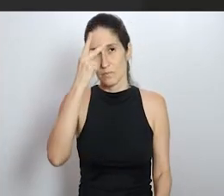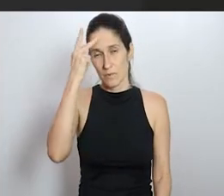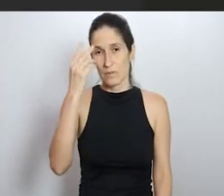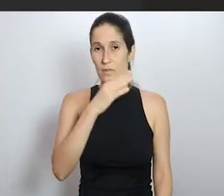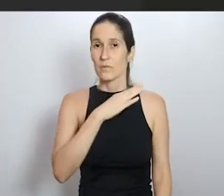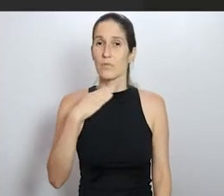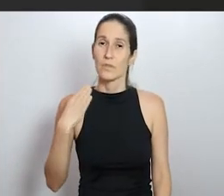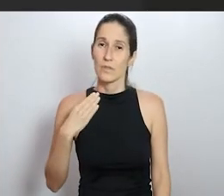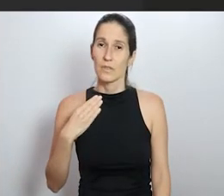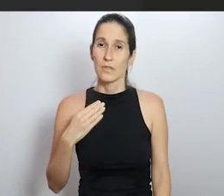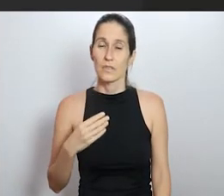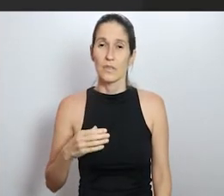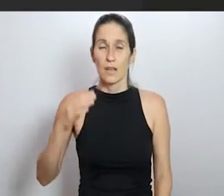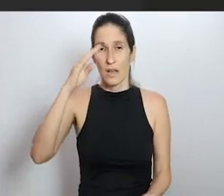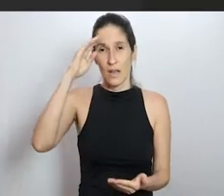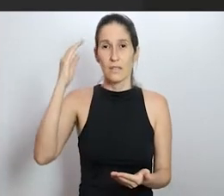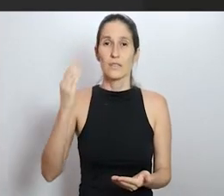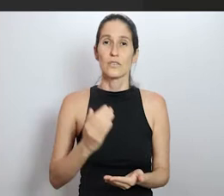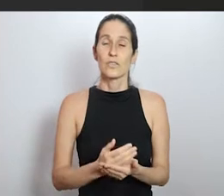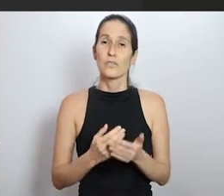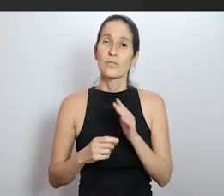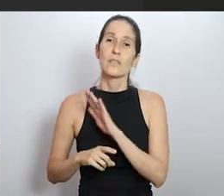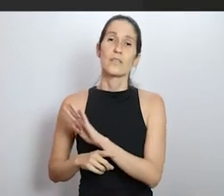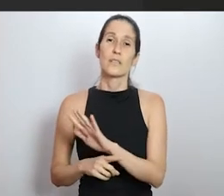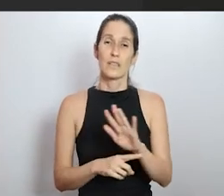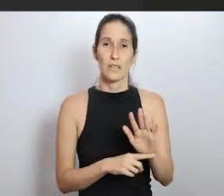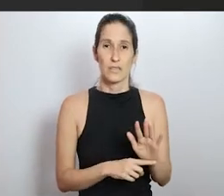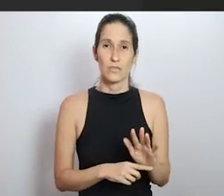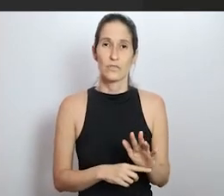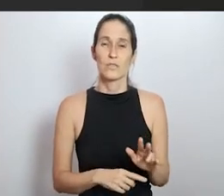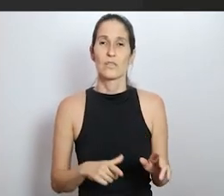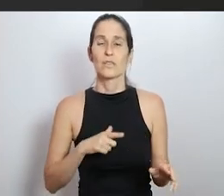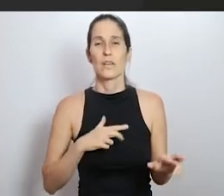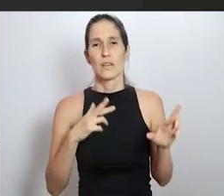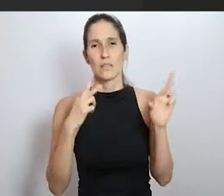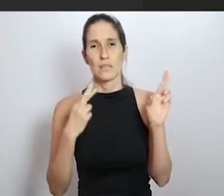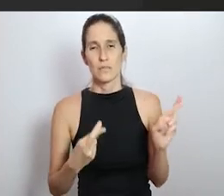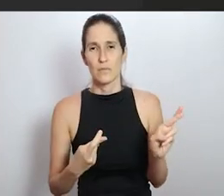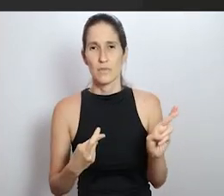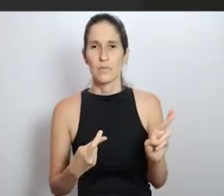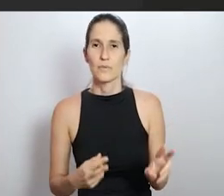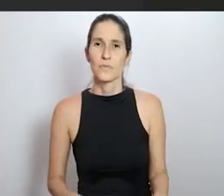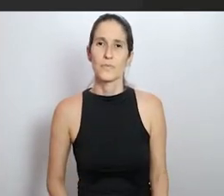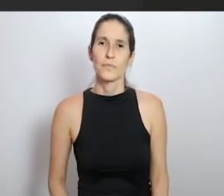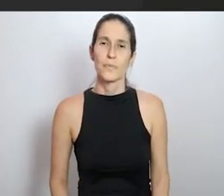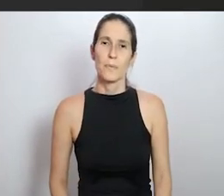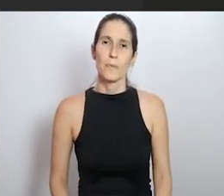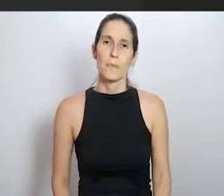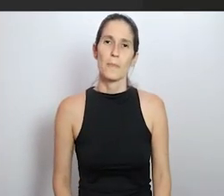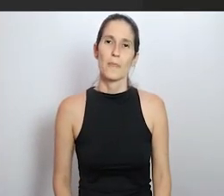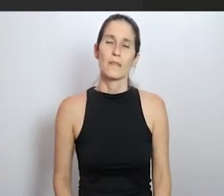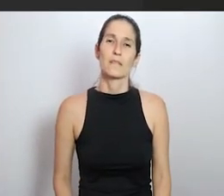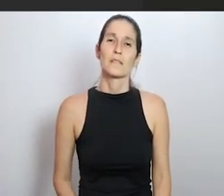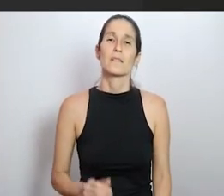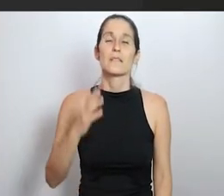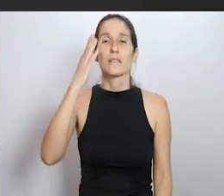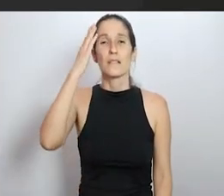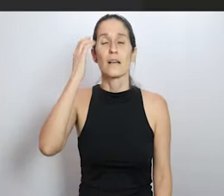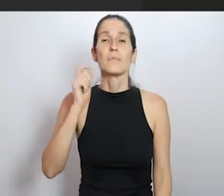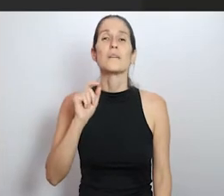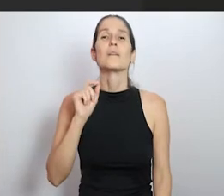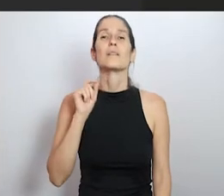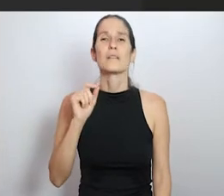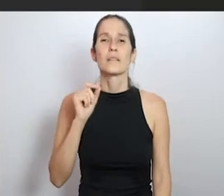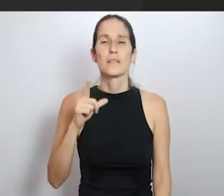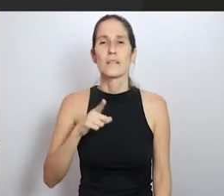tantas perdas também. Eu acredito que também é o que traz energia e o que traz mais esperança para a gente para